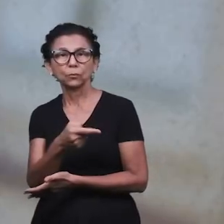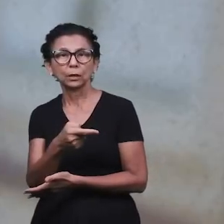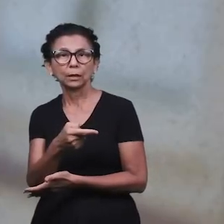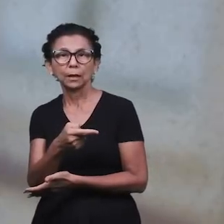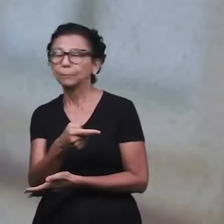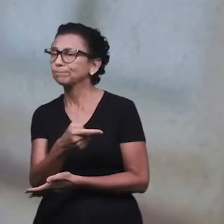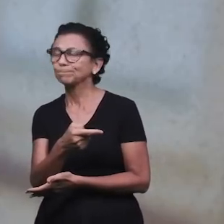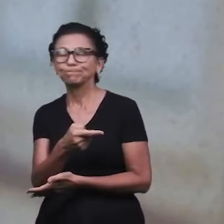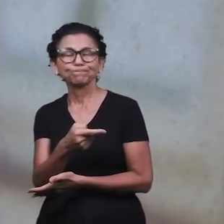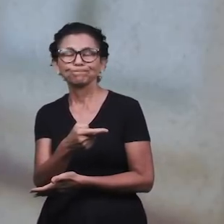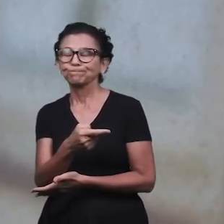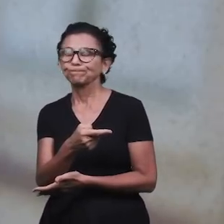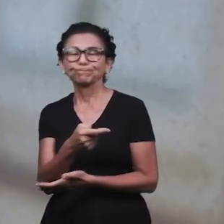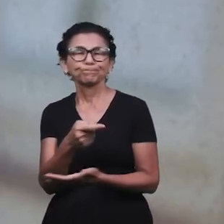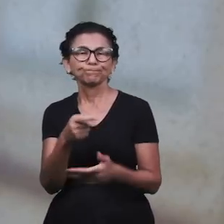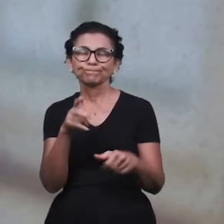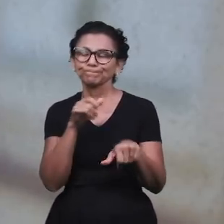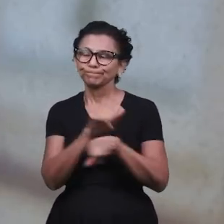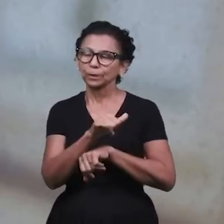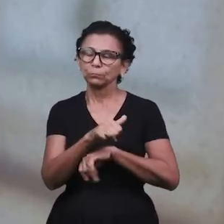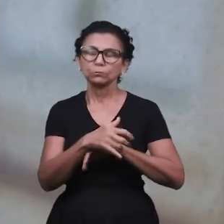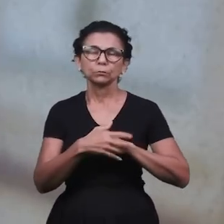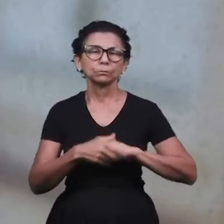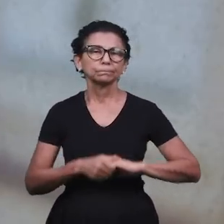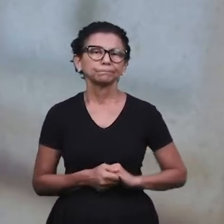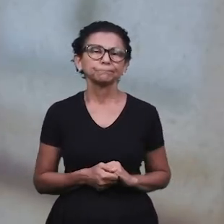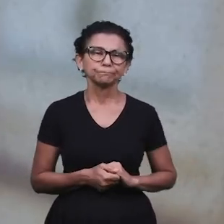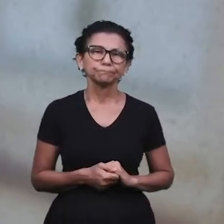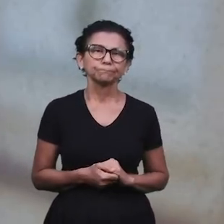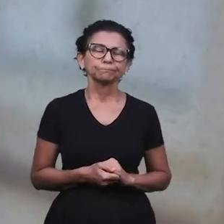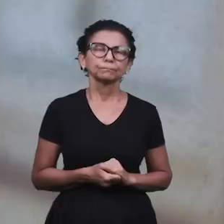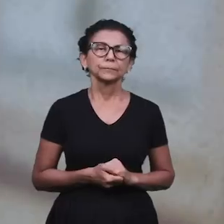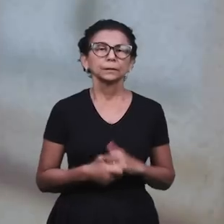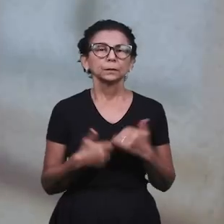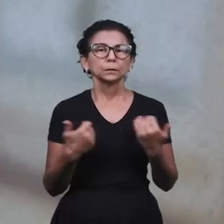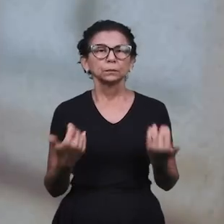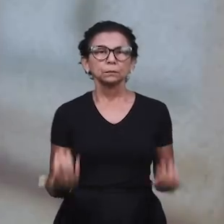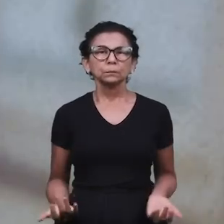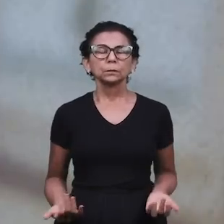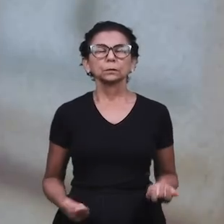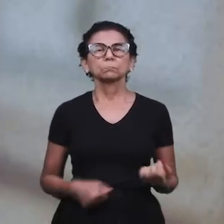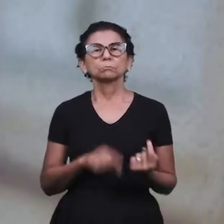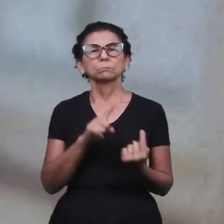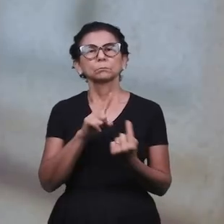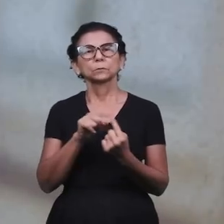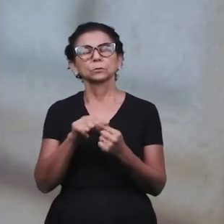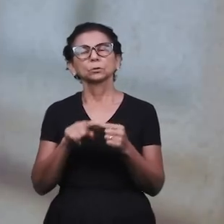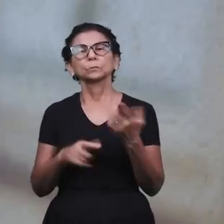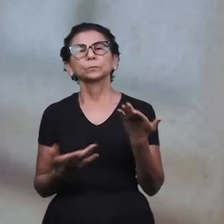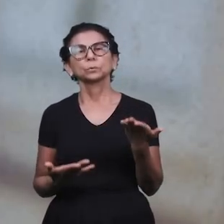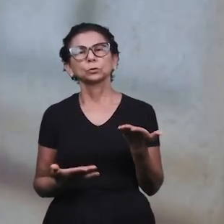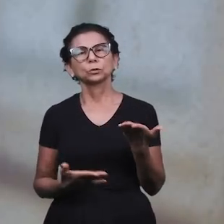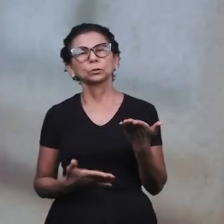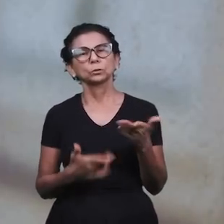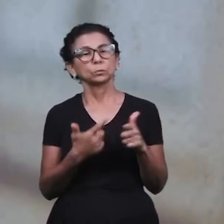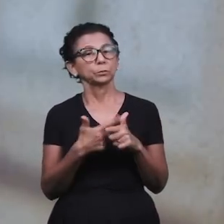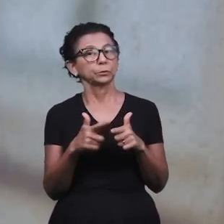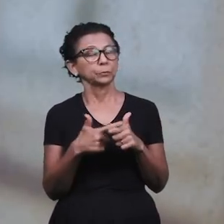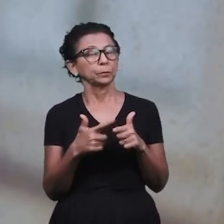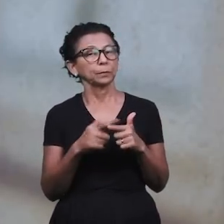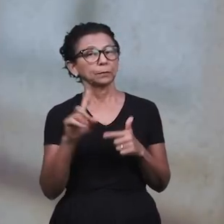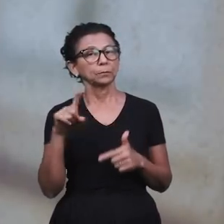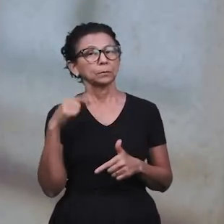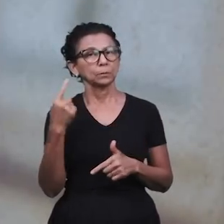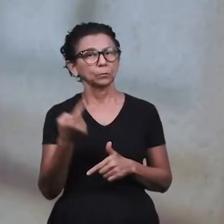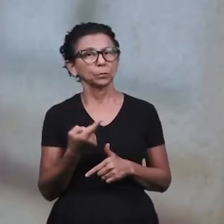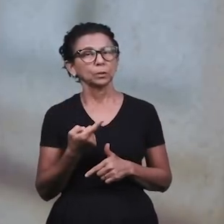não foi realizado nada desse serviço. Então são essas matérias que depois nós poderemos